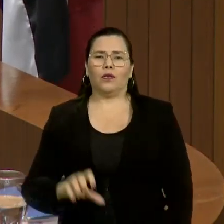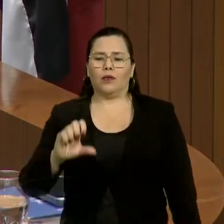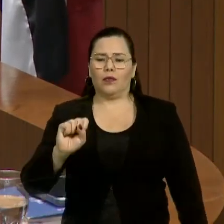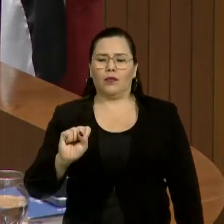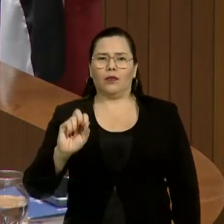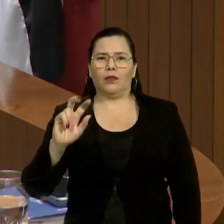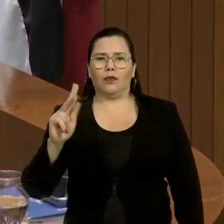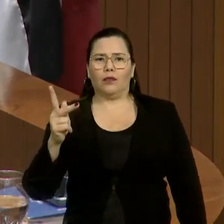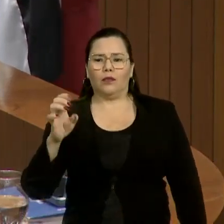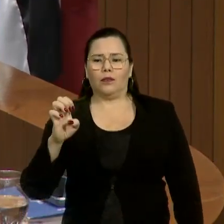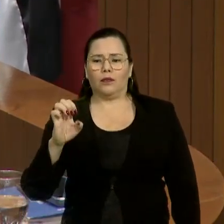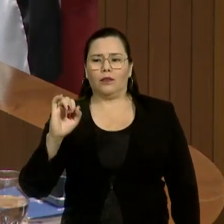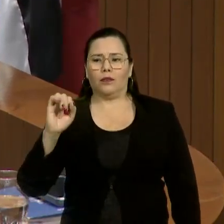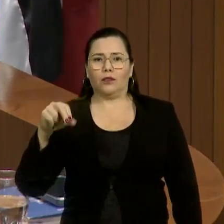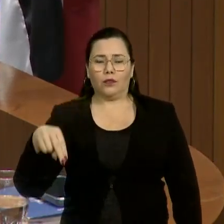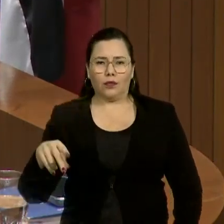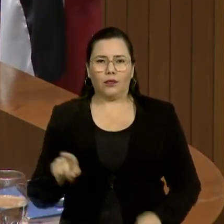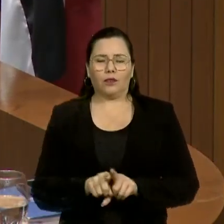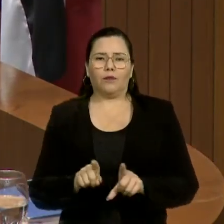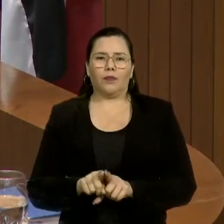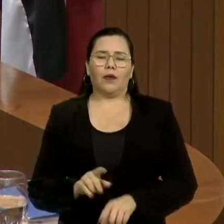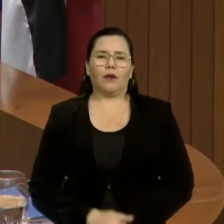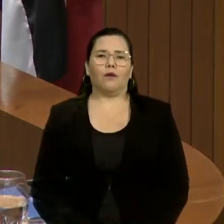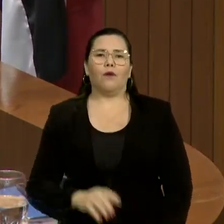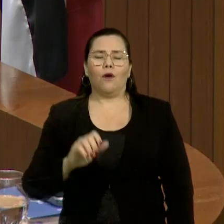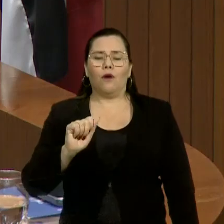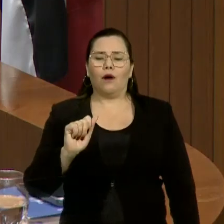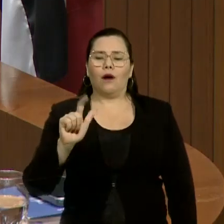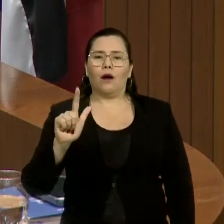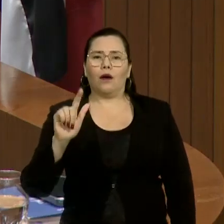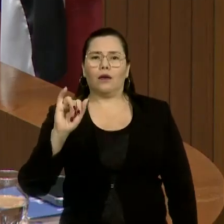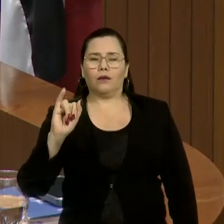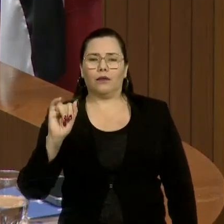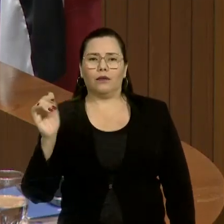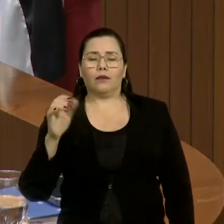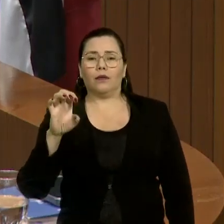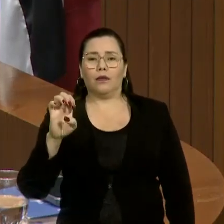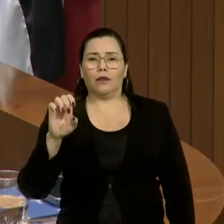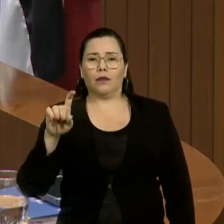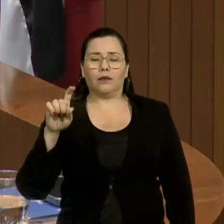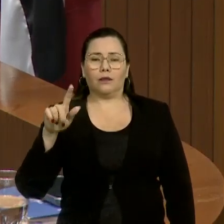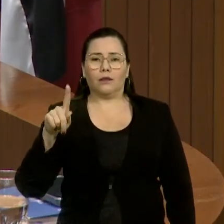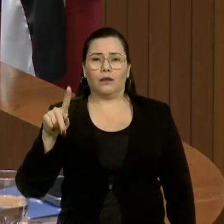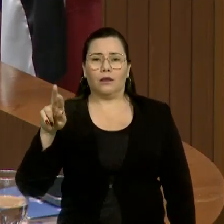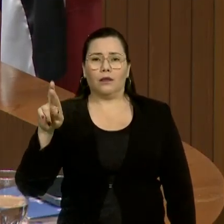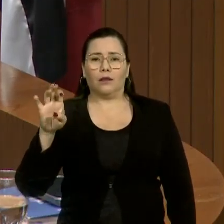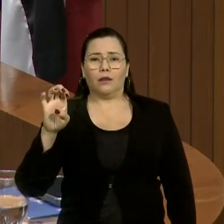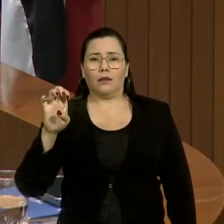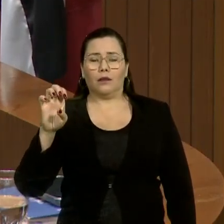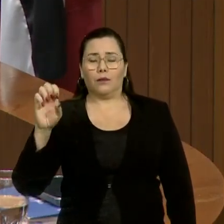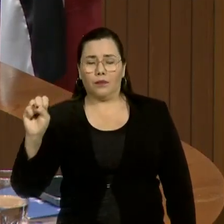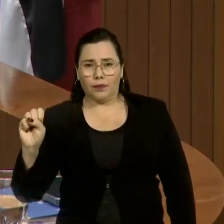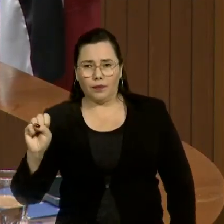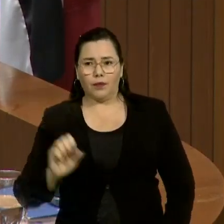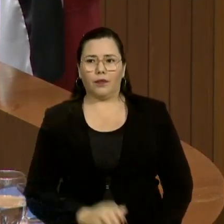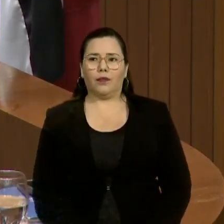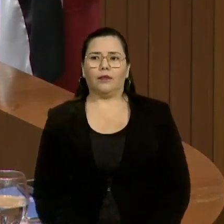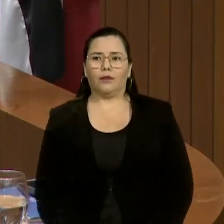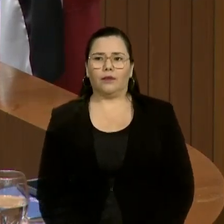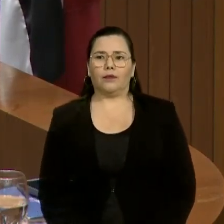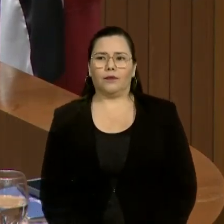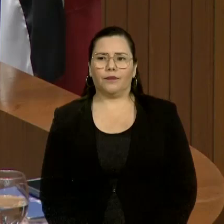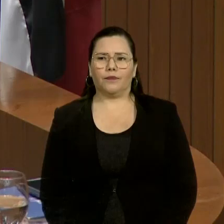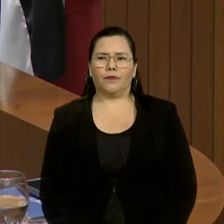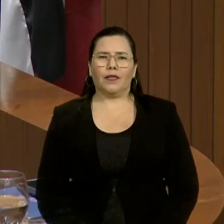as lojas chinesas que trazem produtos para as blusinhas da Shopee, tudo isso aí, os artigos, o